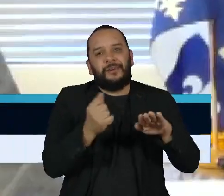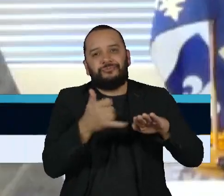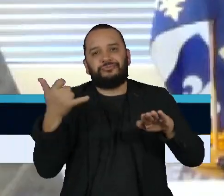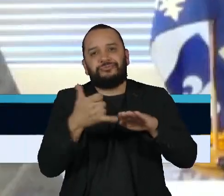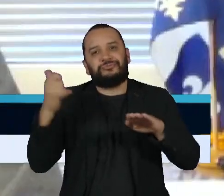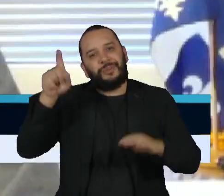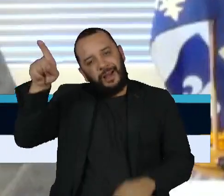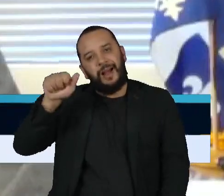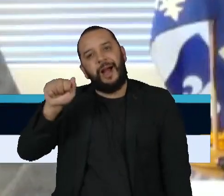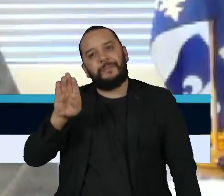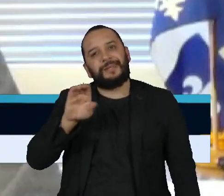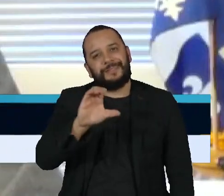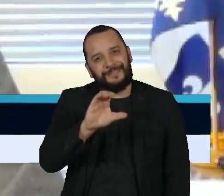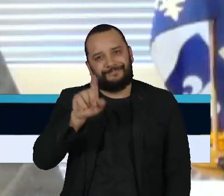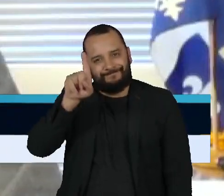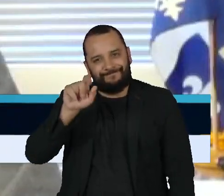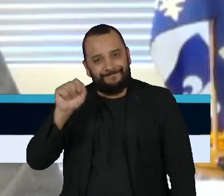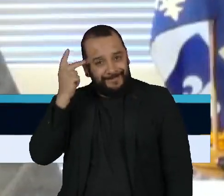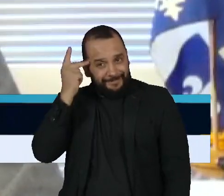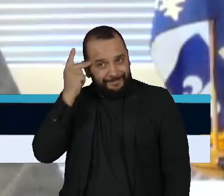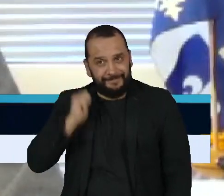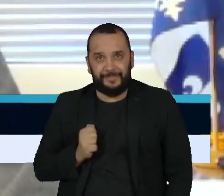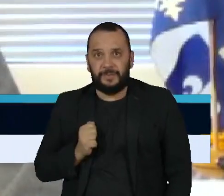quando eu tive